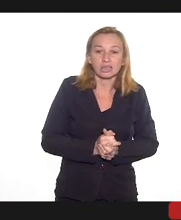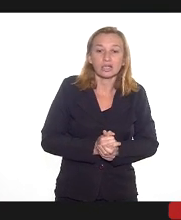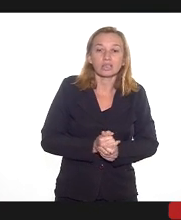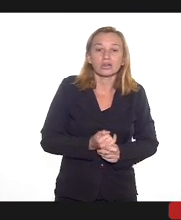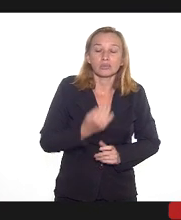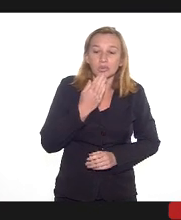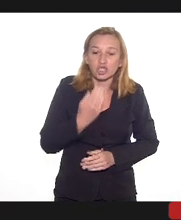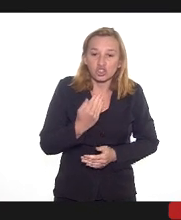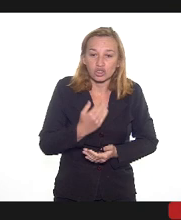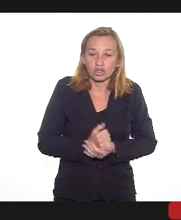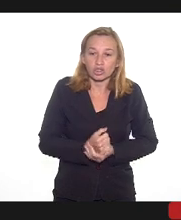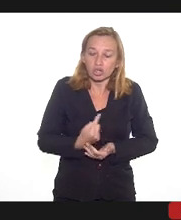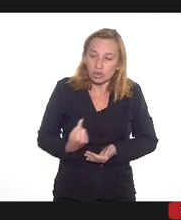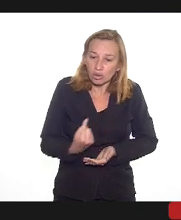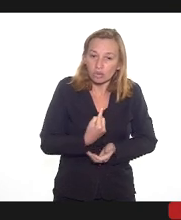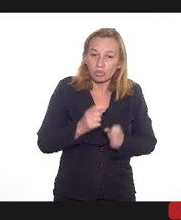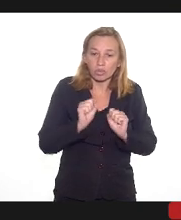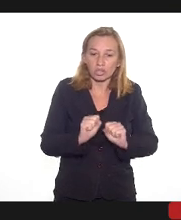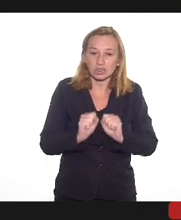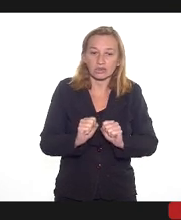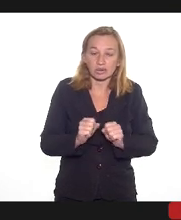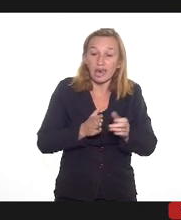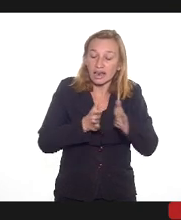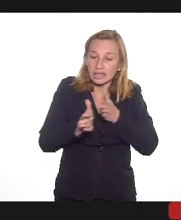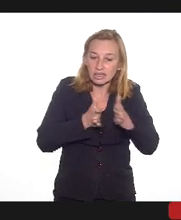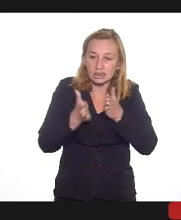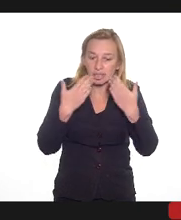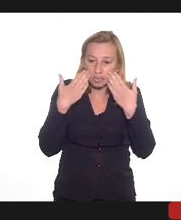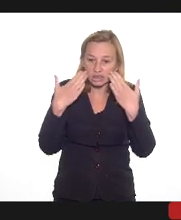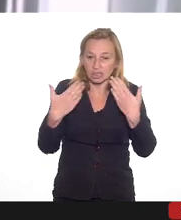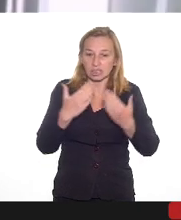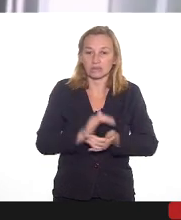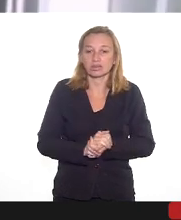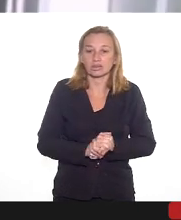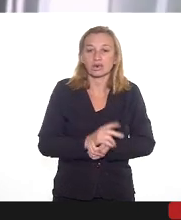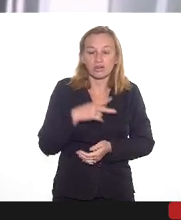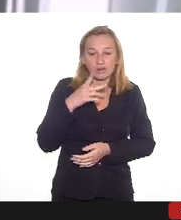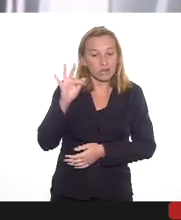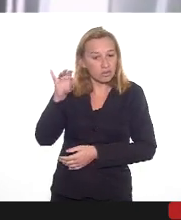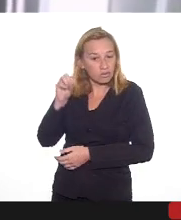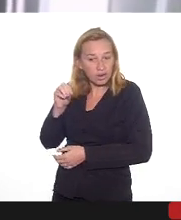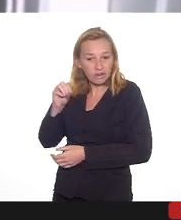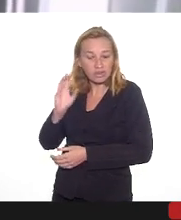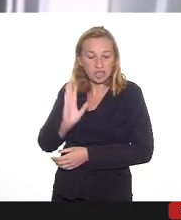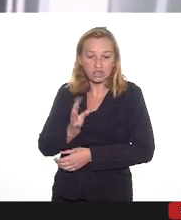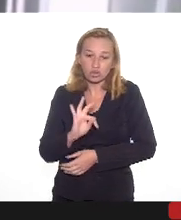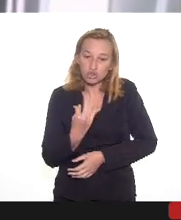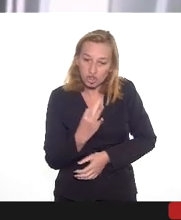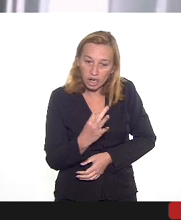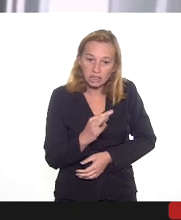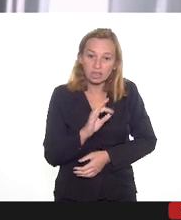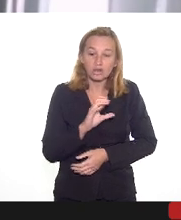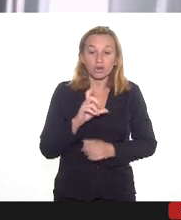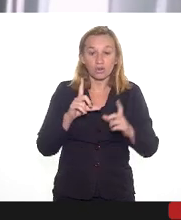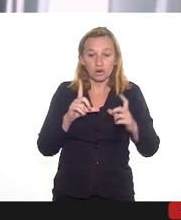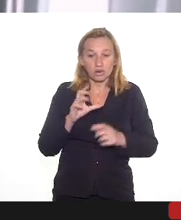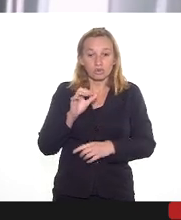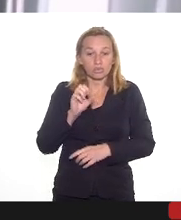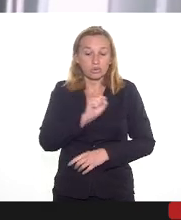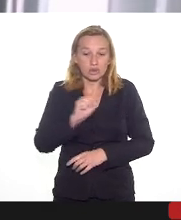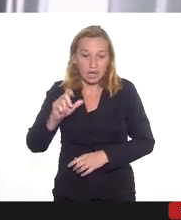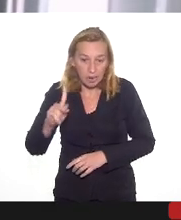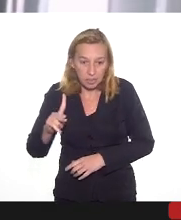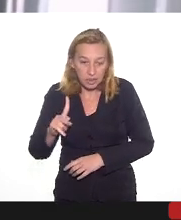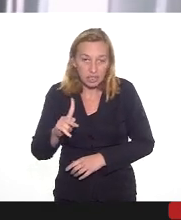pedir para que a gente possa ter acesso a essa apresentação. Eu falei com o Flávio aqui no chat, o Flávio do CEP e do